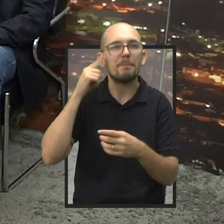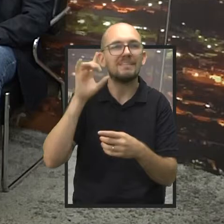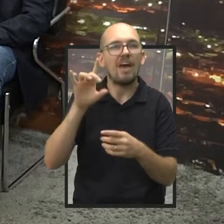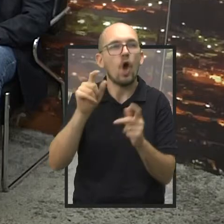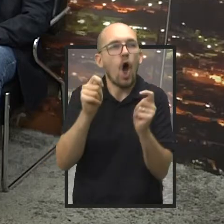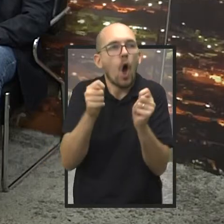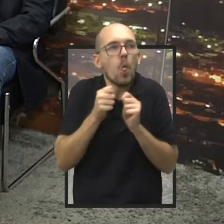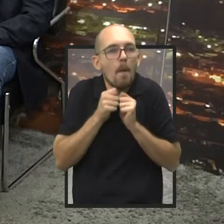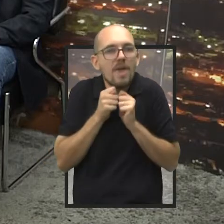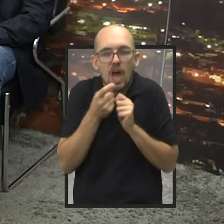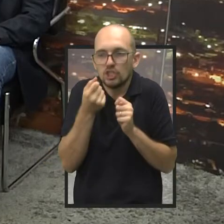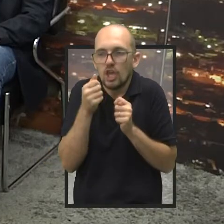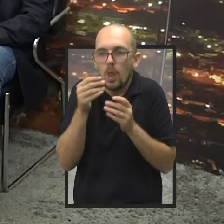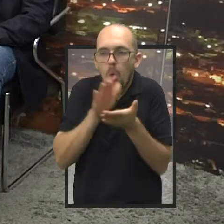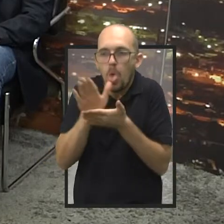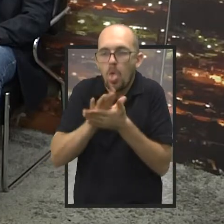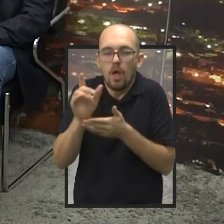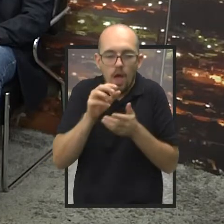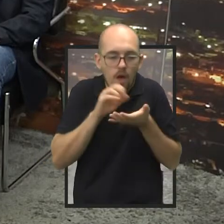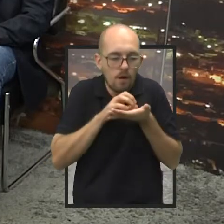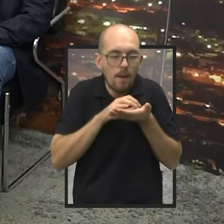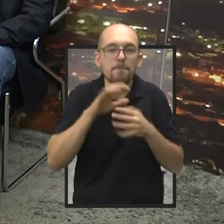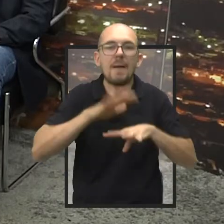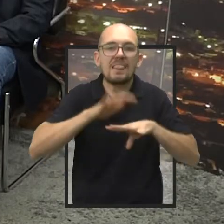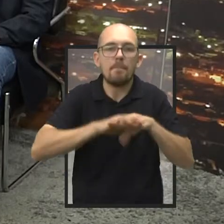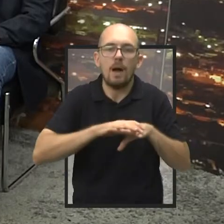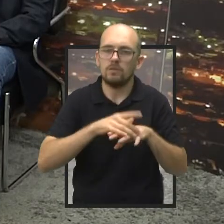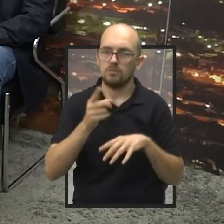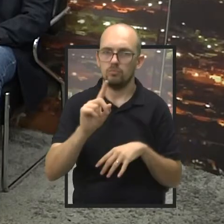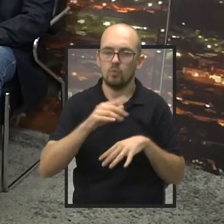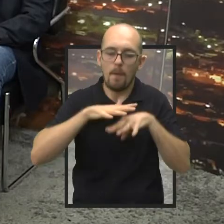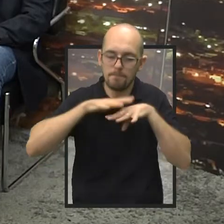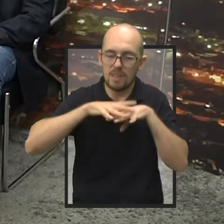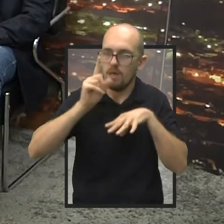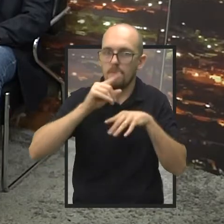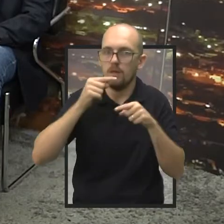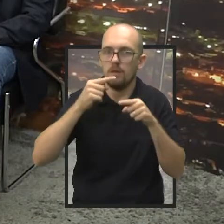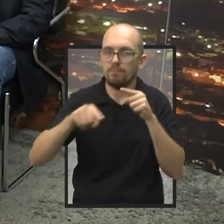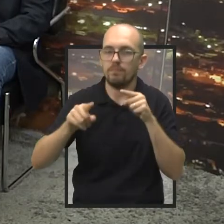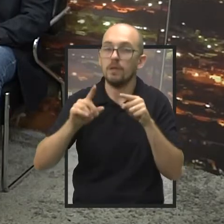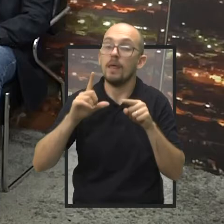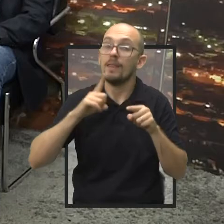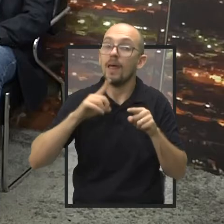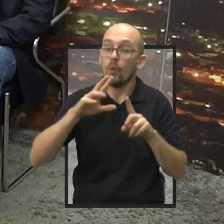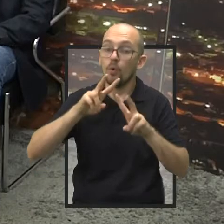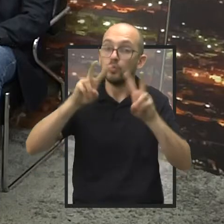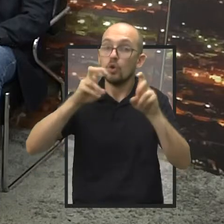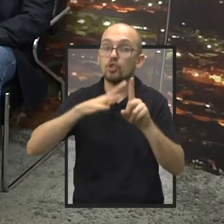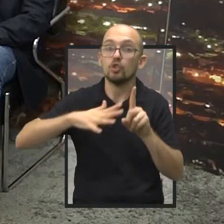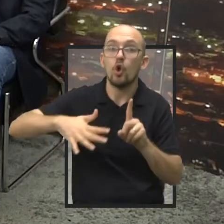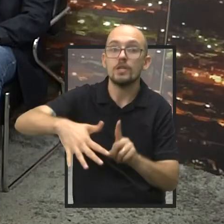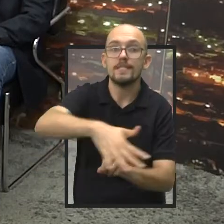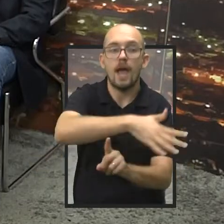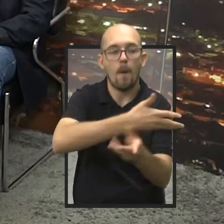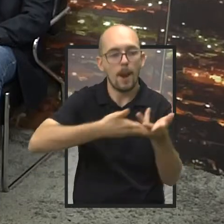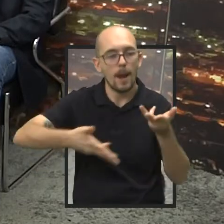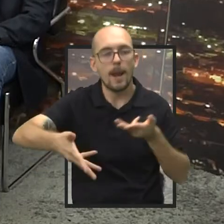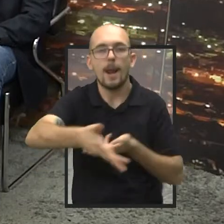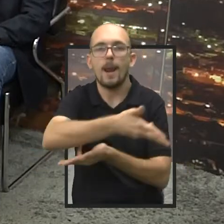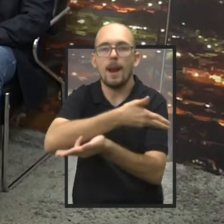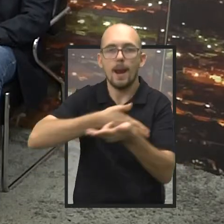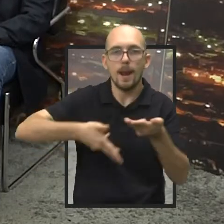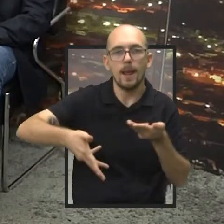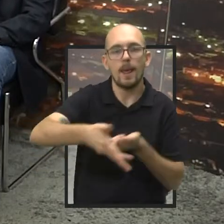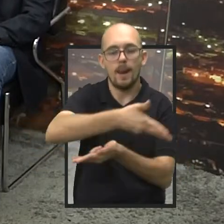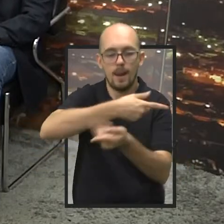fazer contas. Na realidade, as ciências econômicas, a economia, ela abarca esse fator social, né? Exatamente. As nossas relações